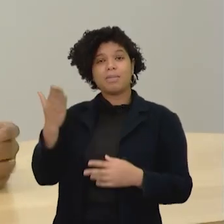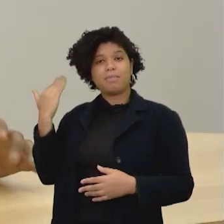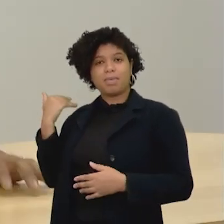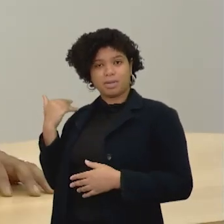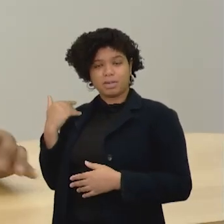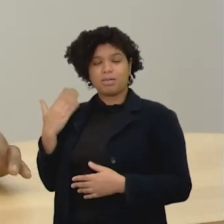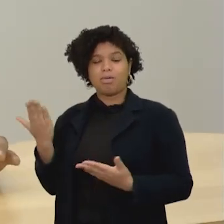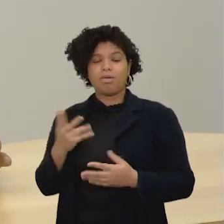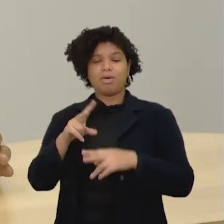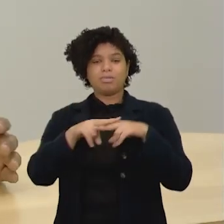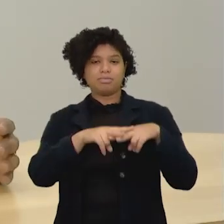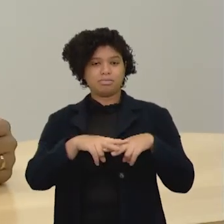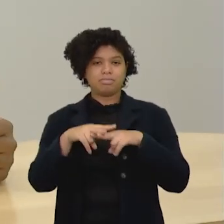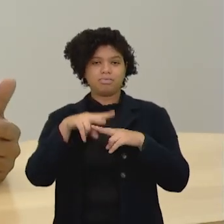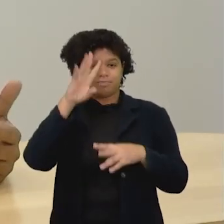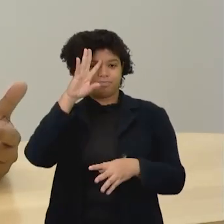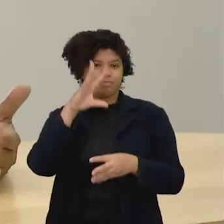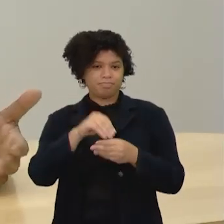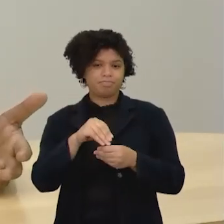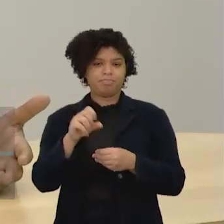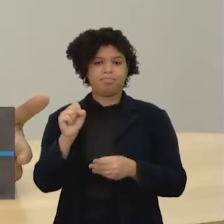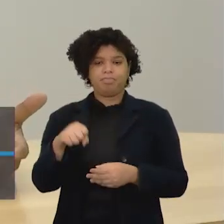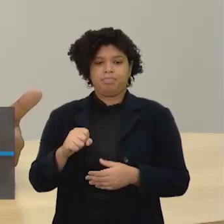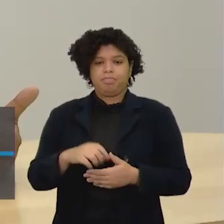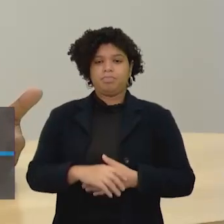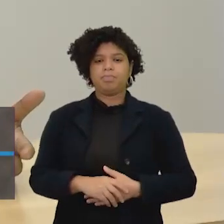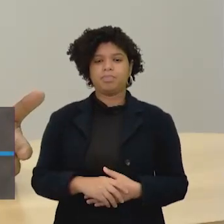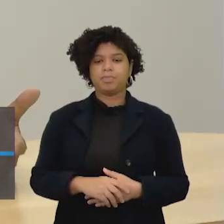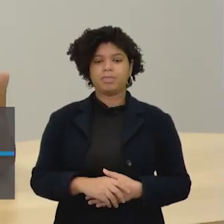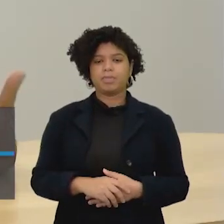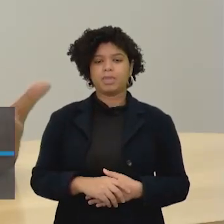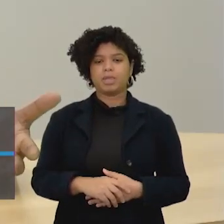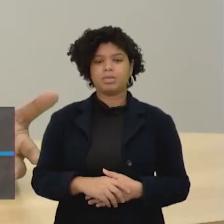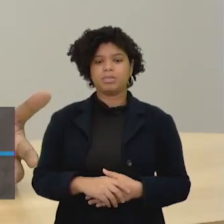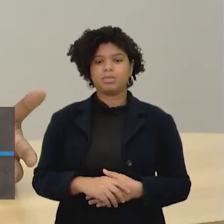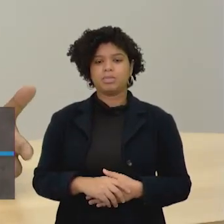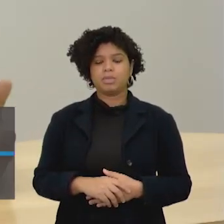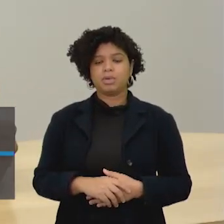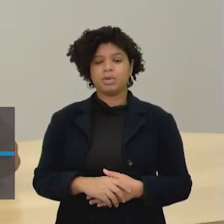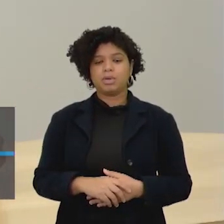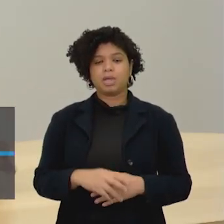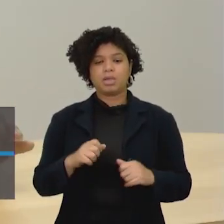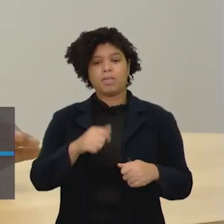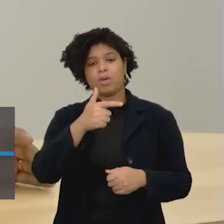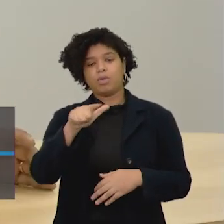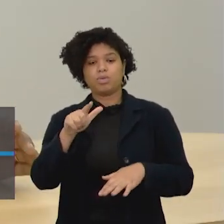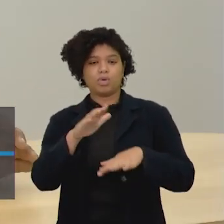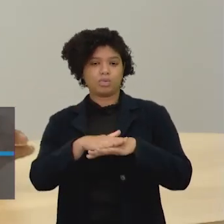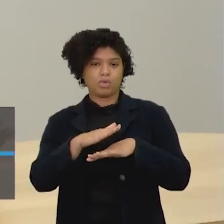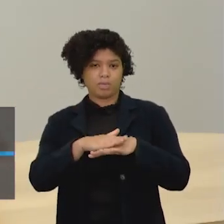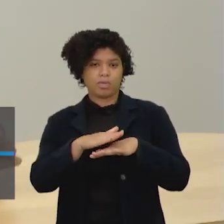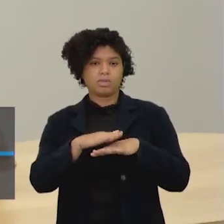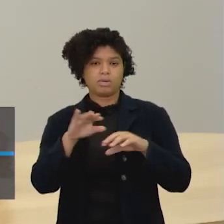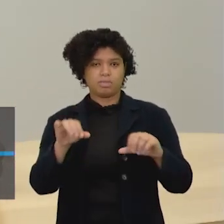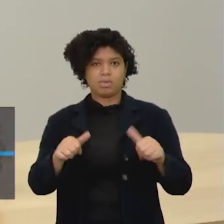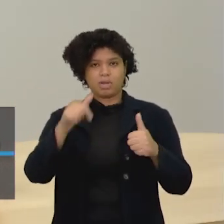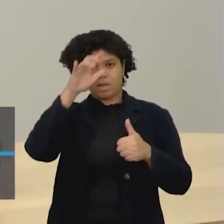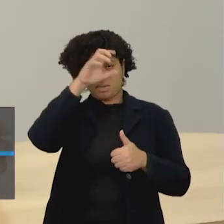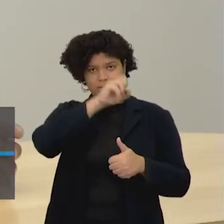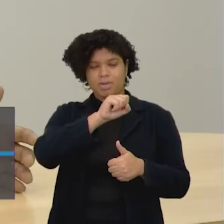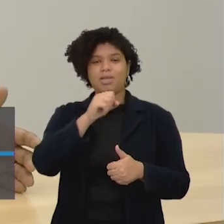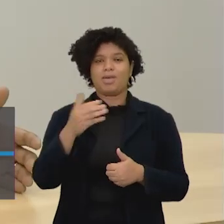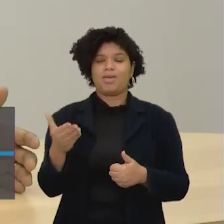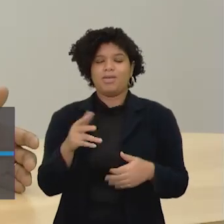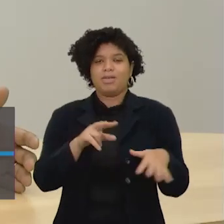precisa fazer uma retomada, ou que não é que precisa, talvez não foi trabalhada completamente, alguma coisa nesse sentido. Então a gente vai trabalhar essa